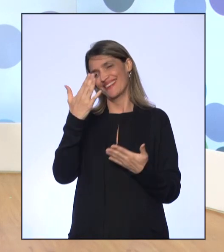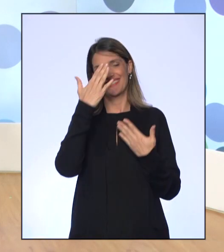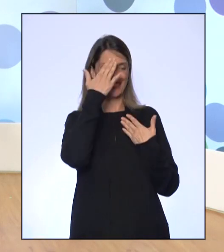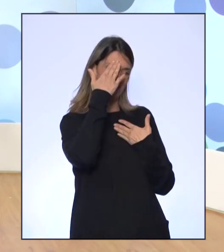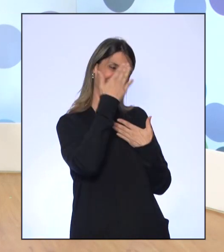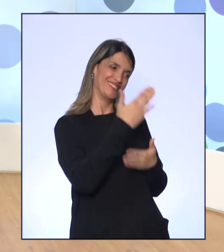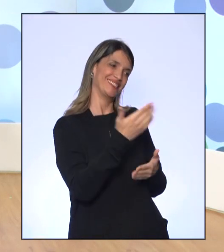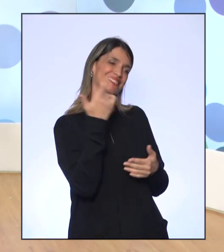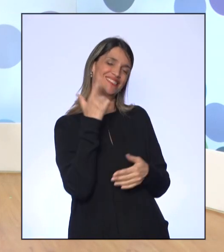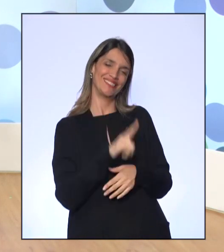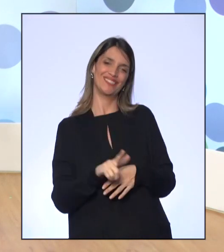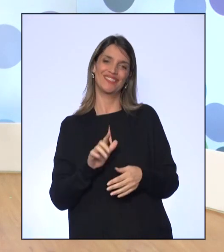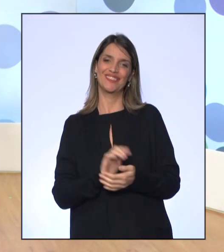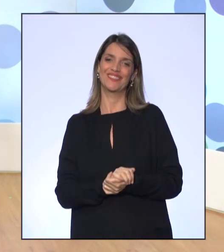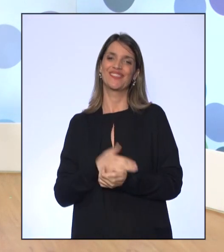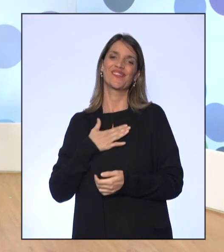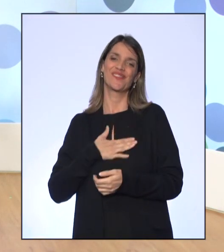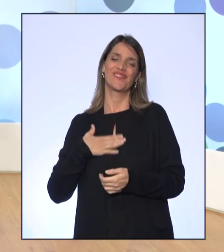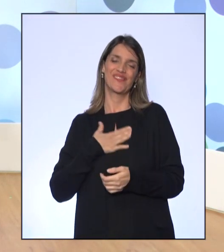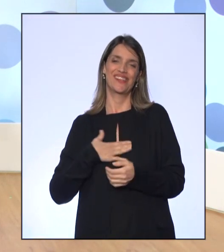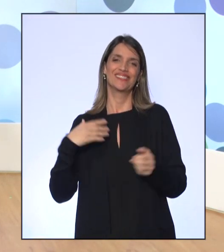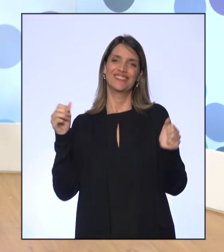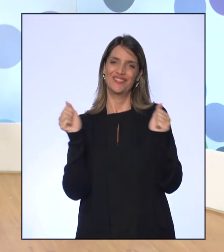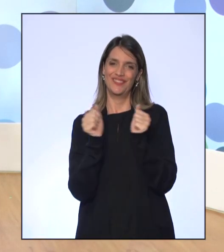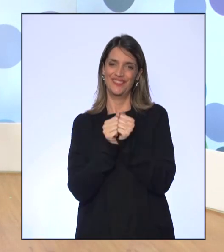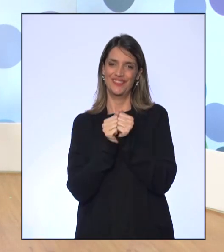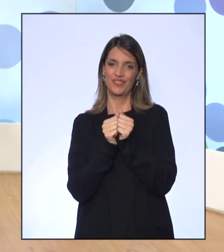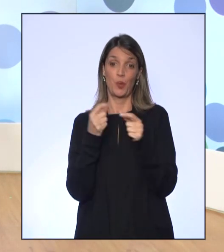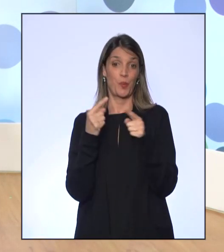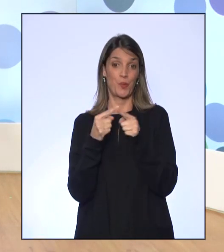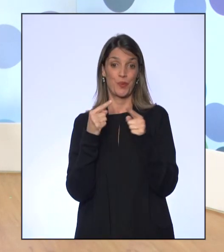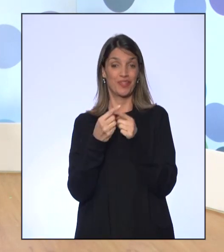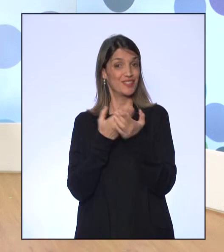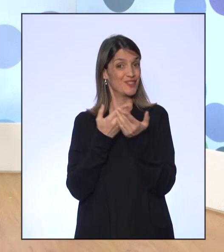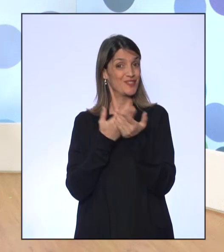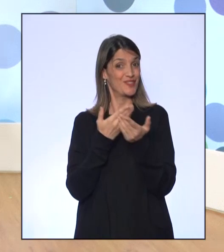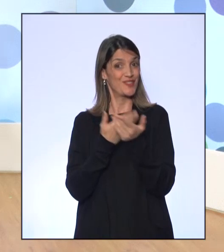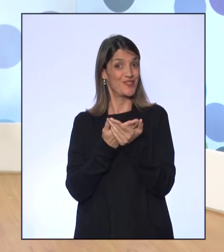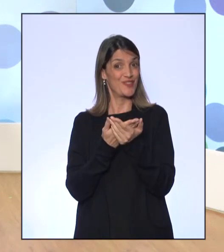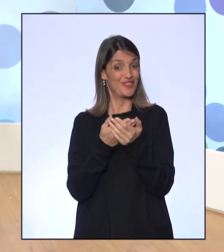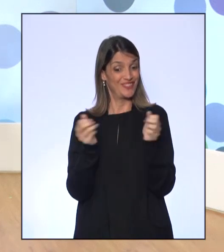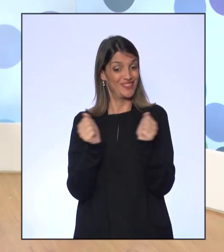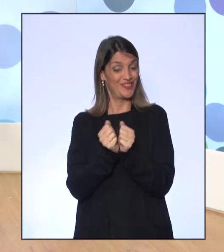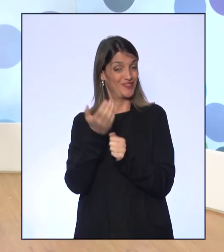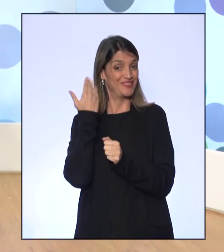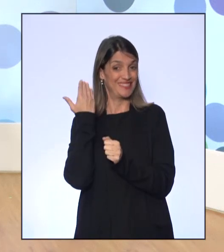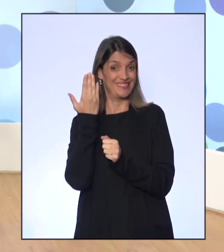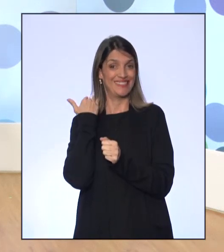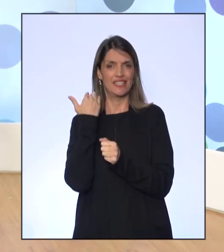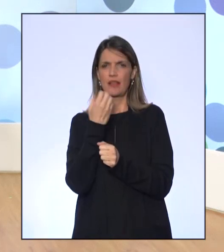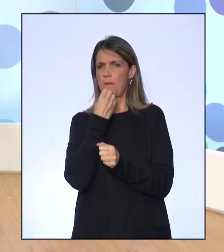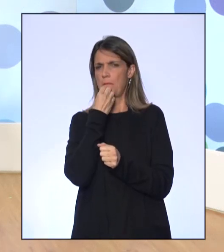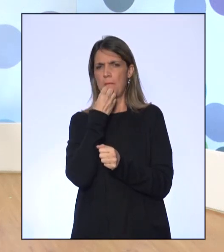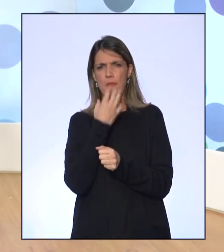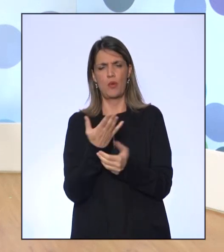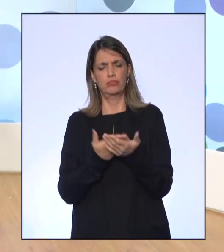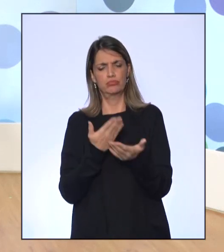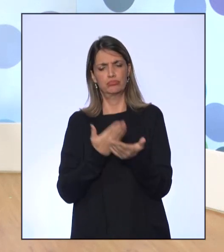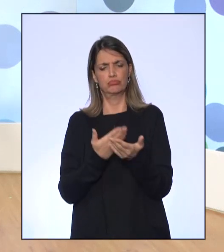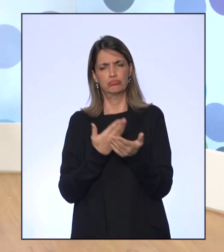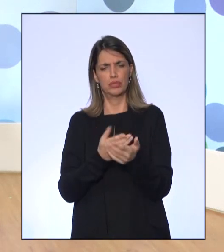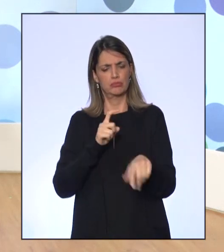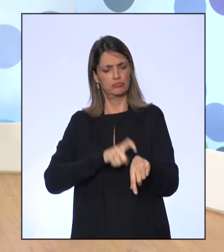você novamente. Foi um prazer estar aqui novamente, porque a gente até estudou juntos, então vale muito a pena vocês estudarem, dediquem o seu